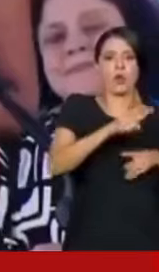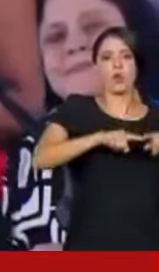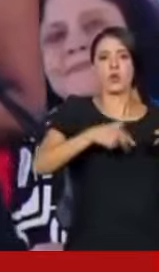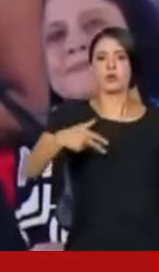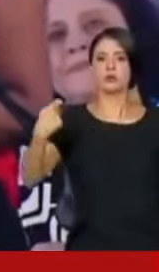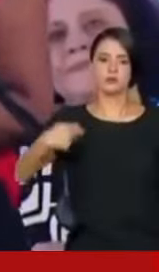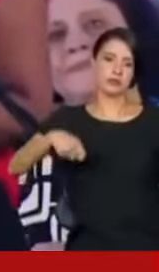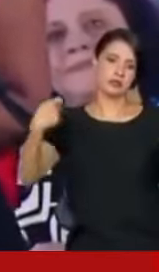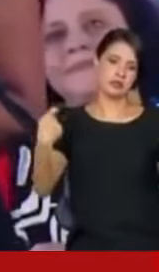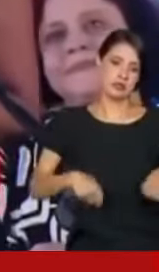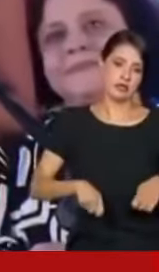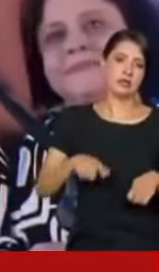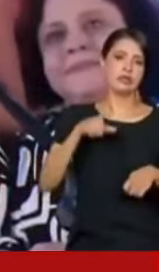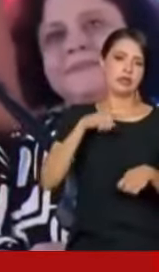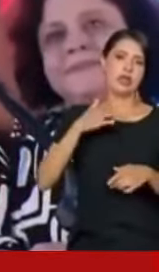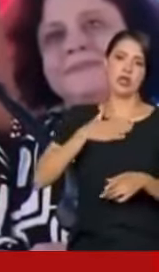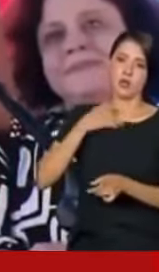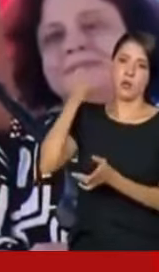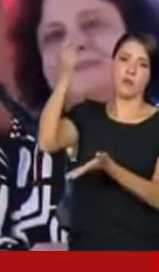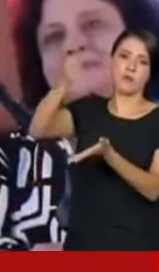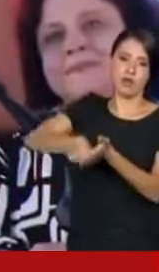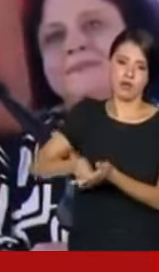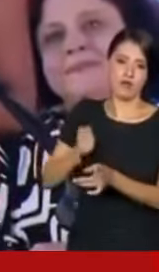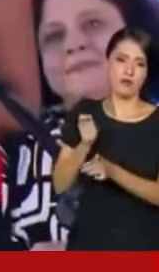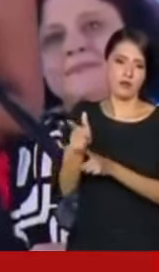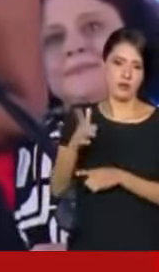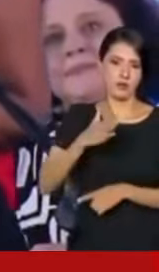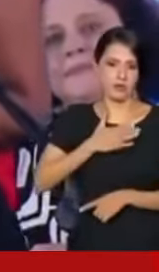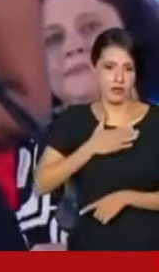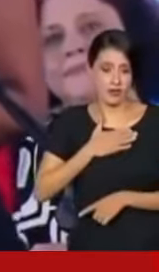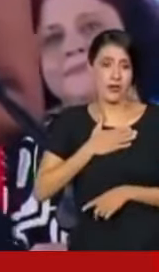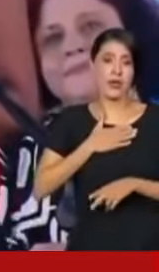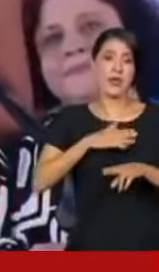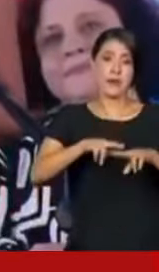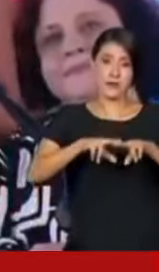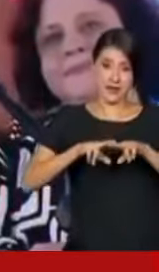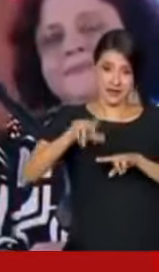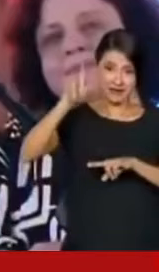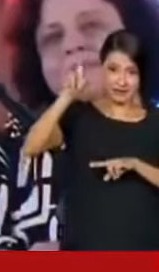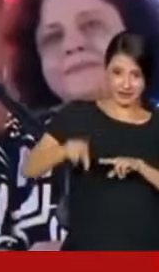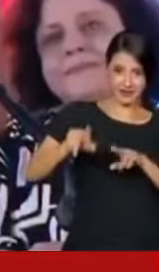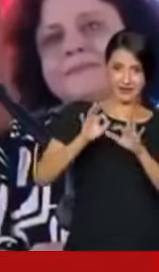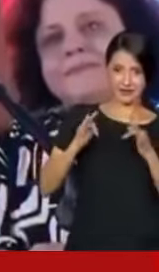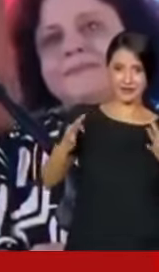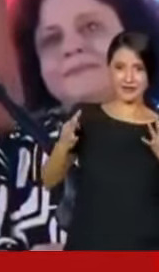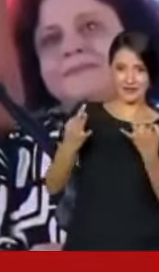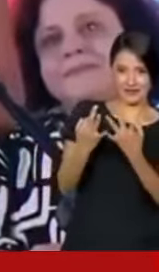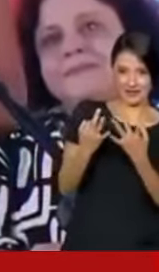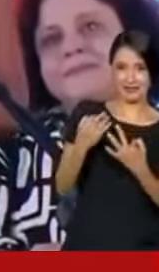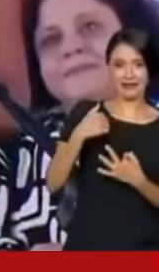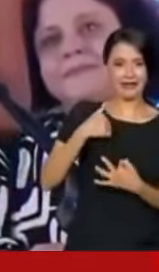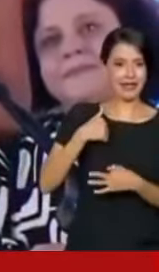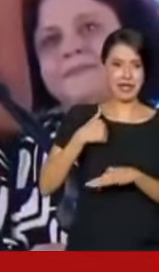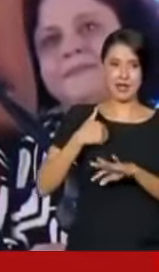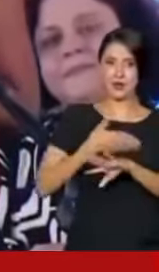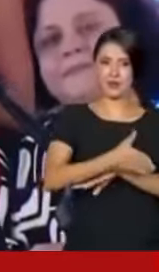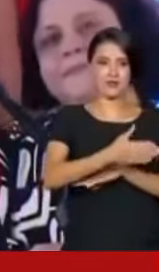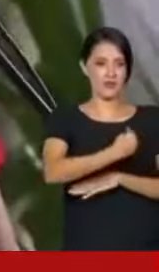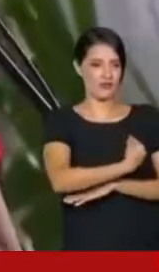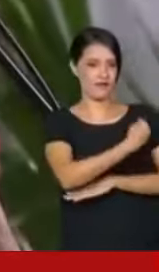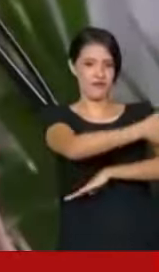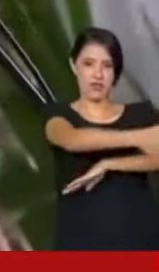vida, suprir o meu aluguel. E por causa da Bolsa Família, muitas das vezes eu não fui para a rua.